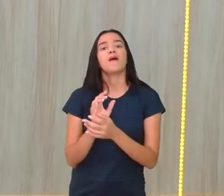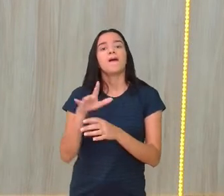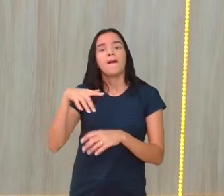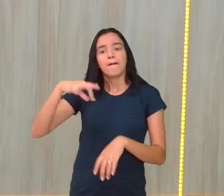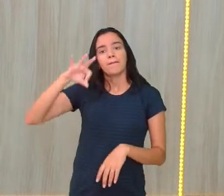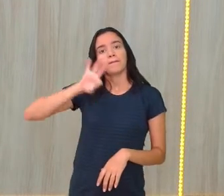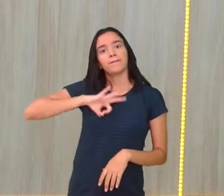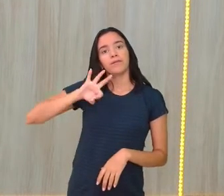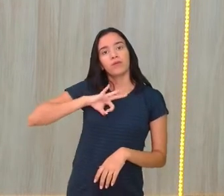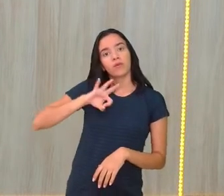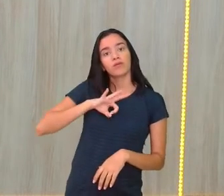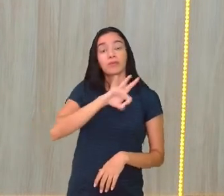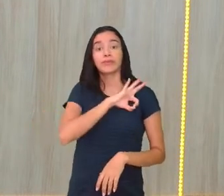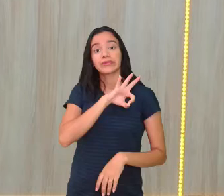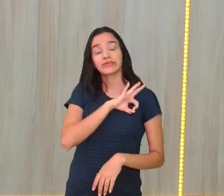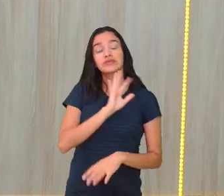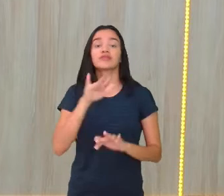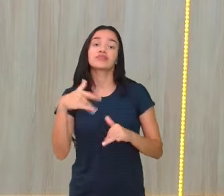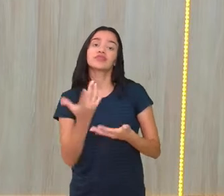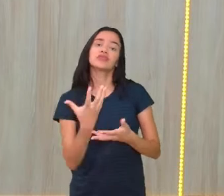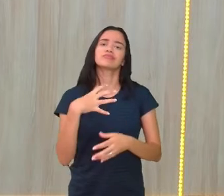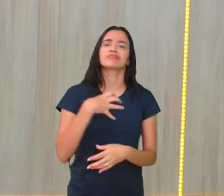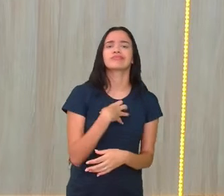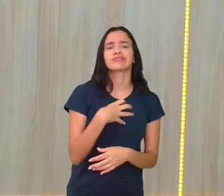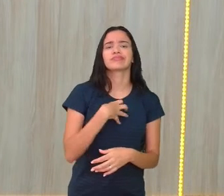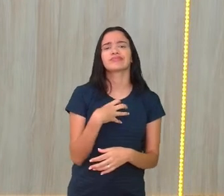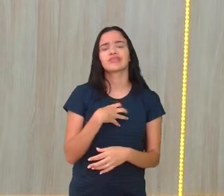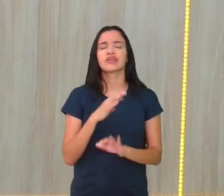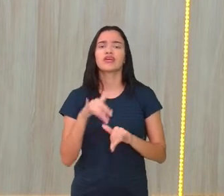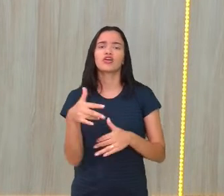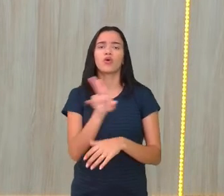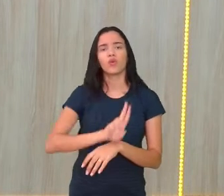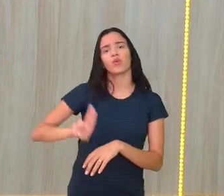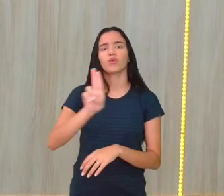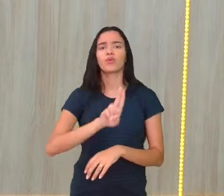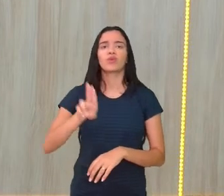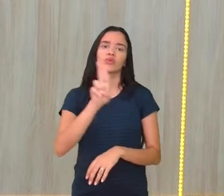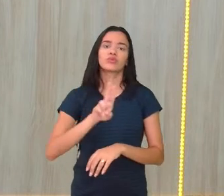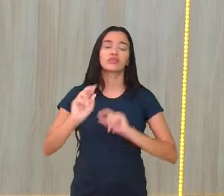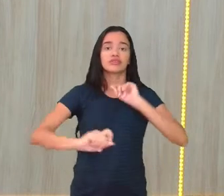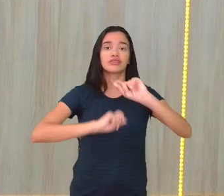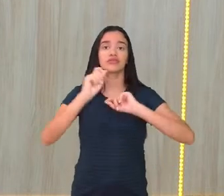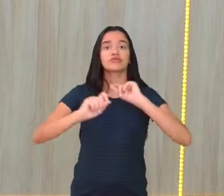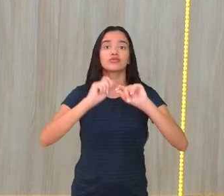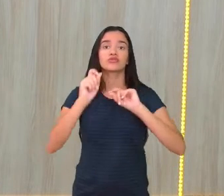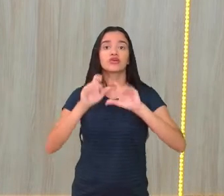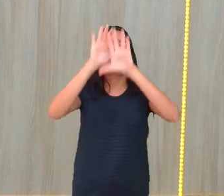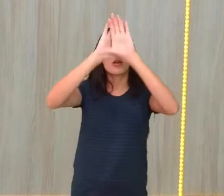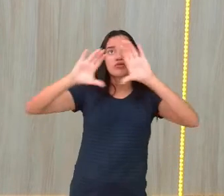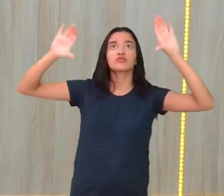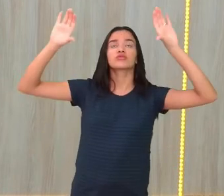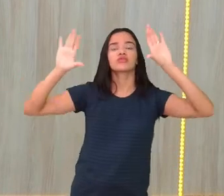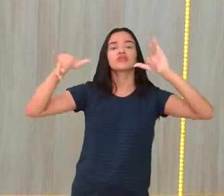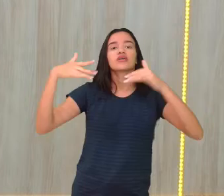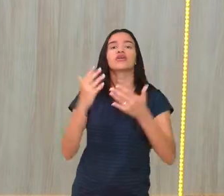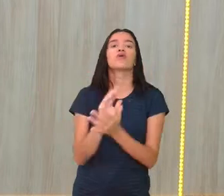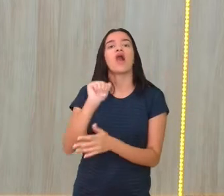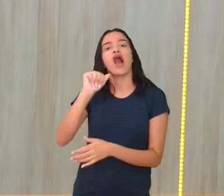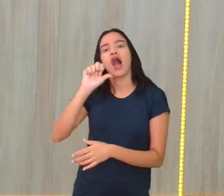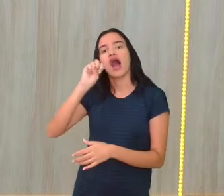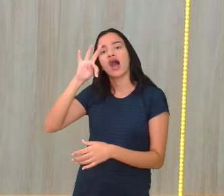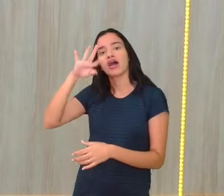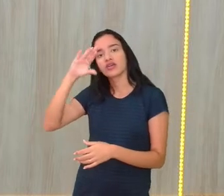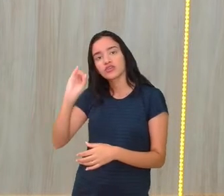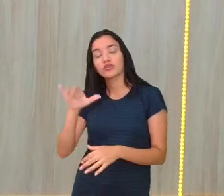né? Então, nesse sentido, eles utilizavam os astros como forma de navegação. E tem